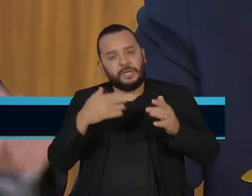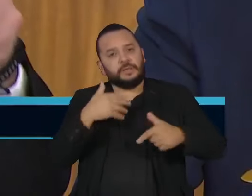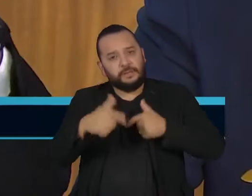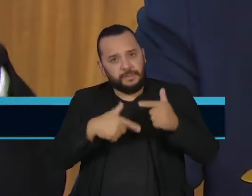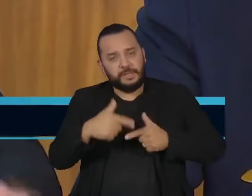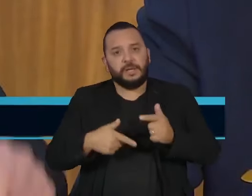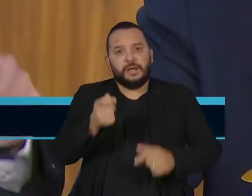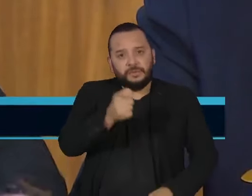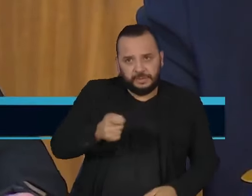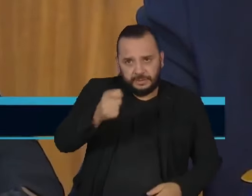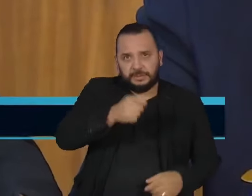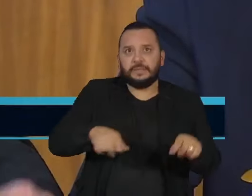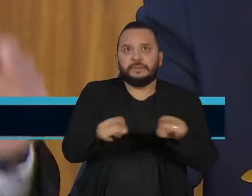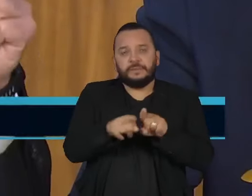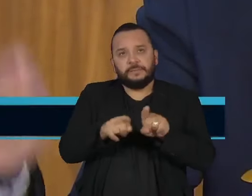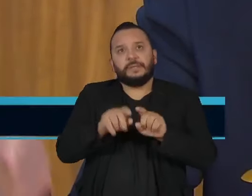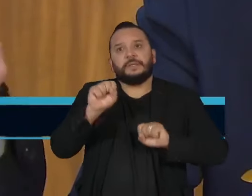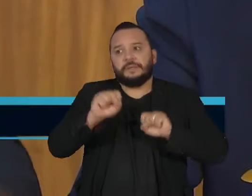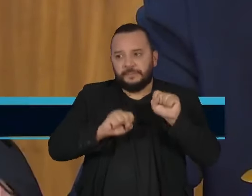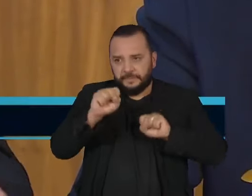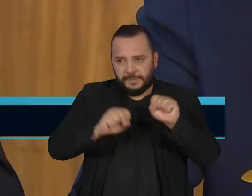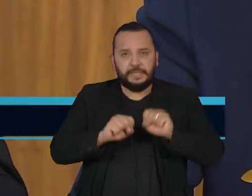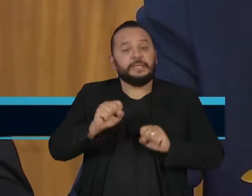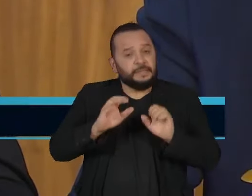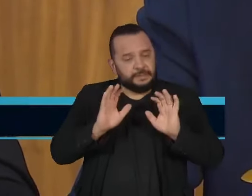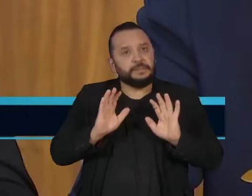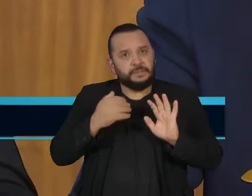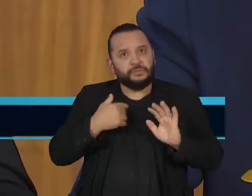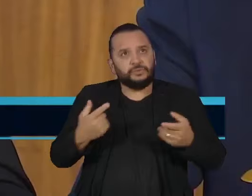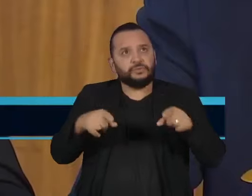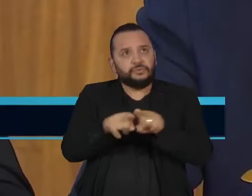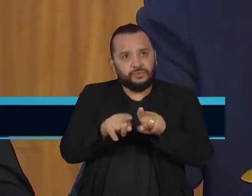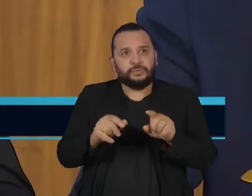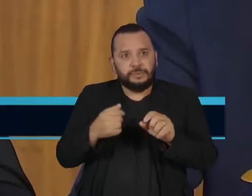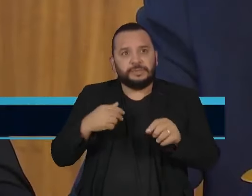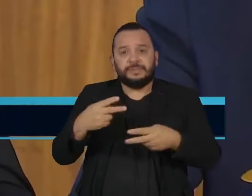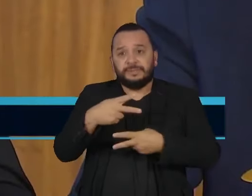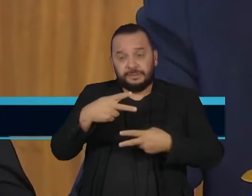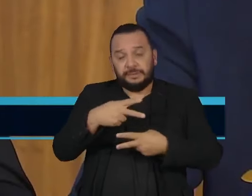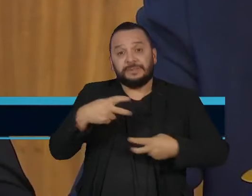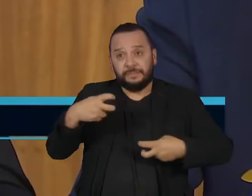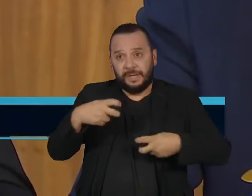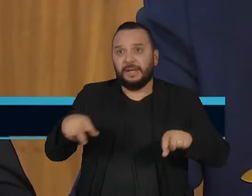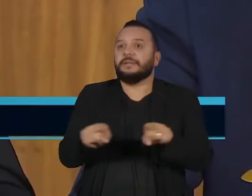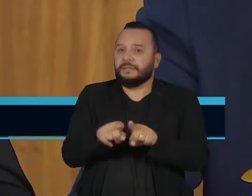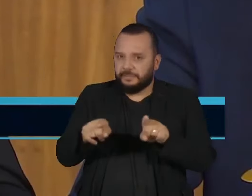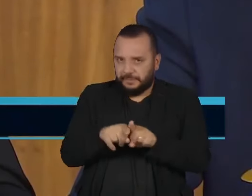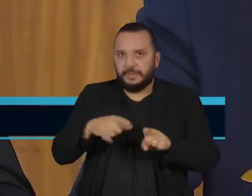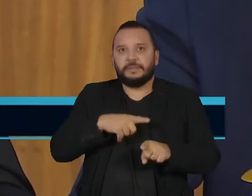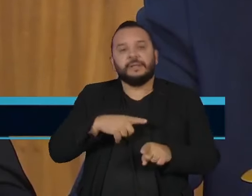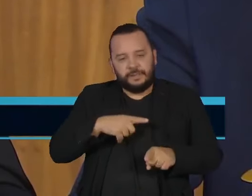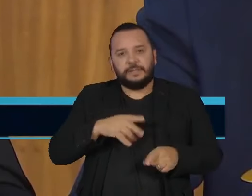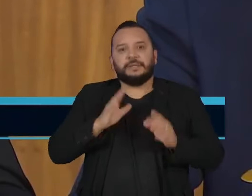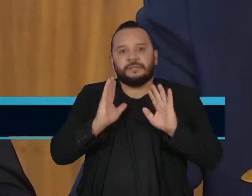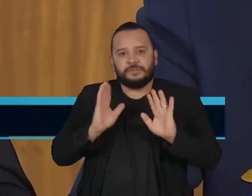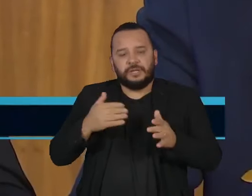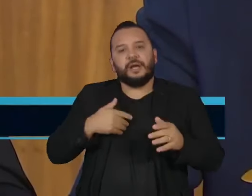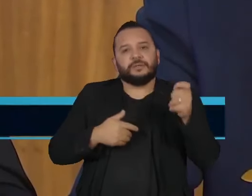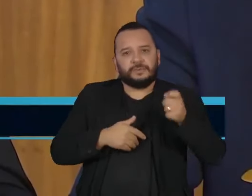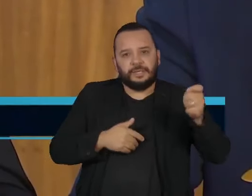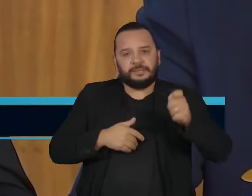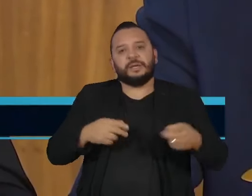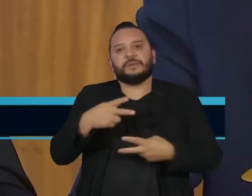municípios, nas micro e pequenas empresas, Apex e Sebrae, e quando tiver a feira lá fora, que tiver o encontro, vai estar a Apex e o Sebrae também levando essas